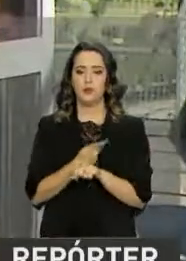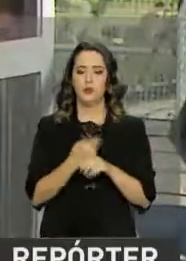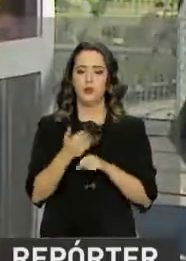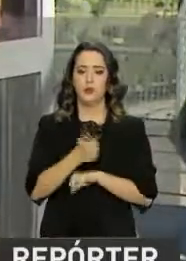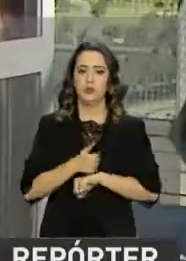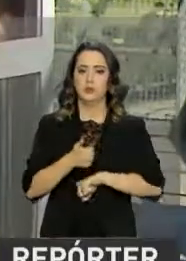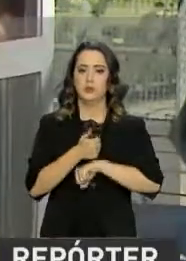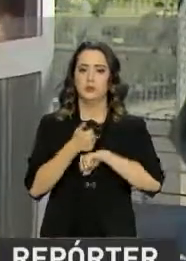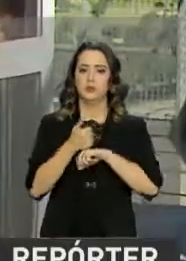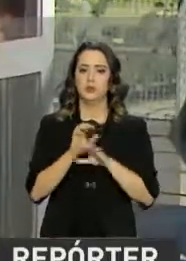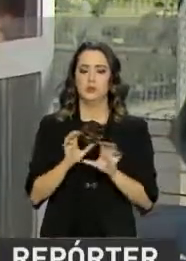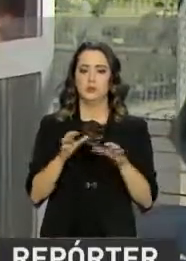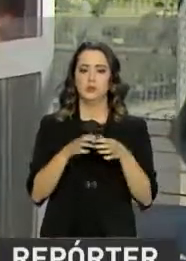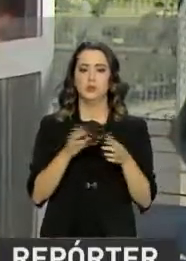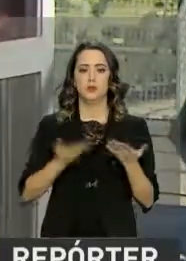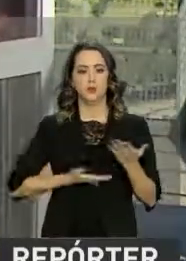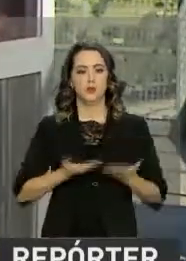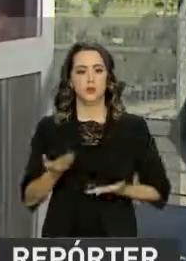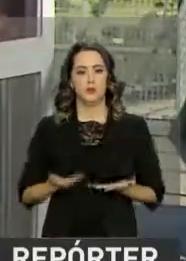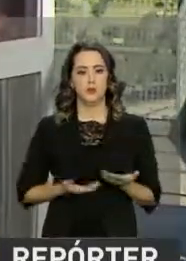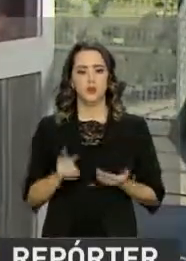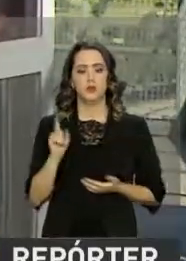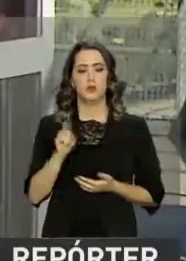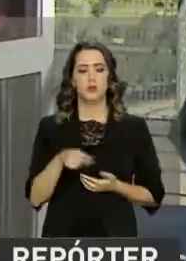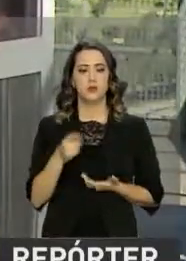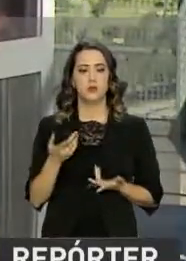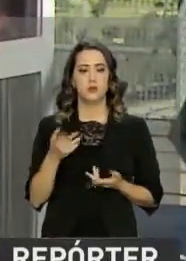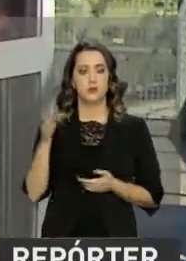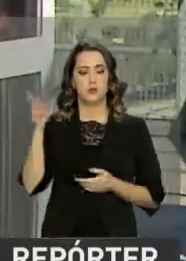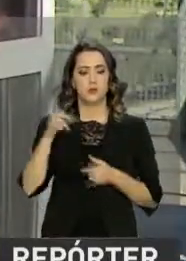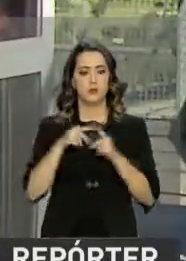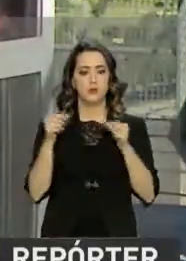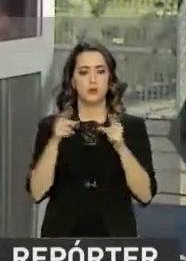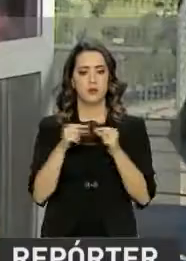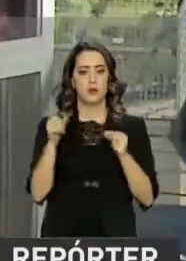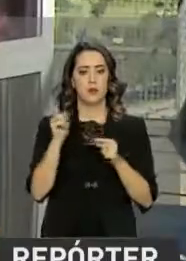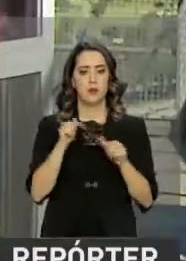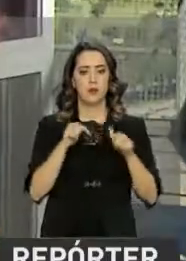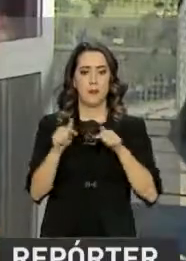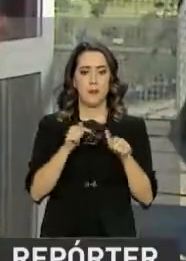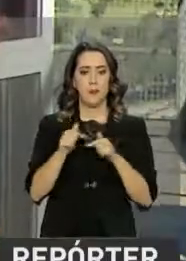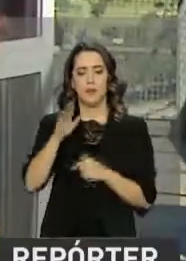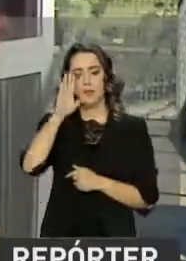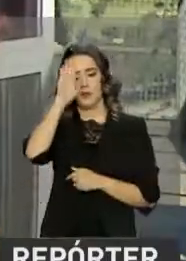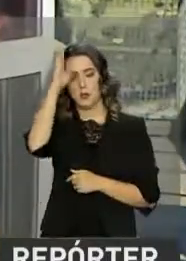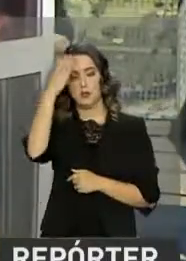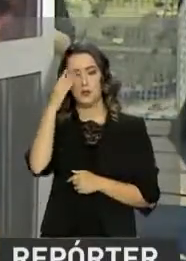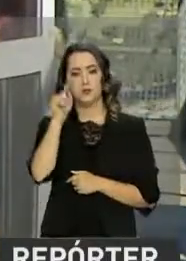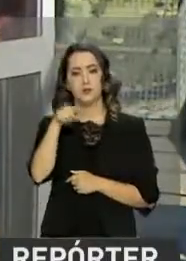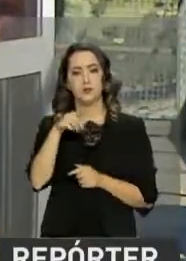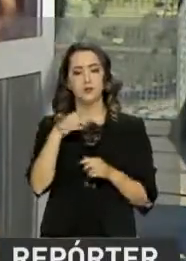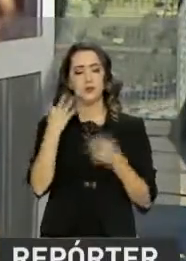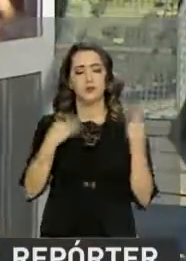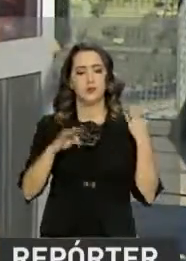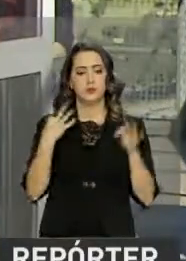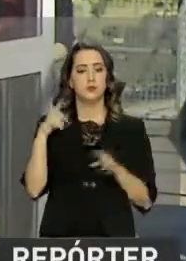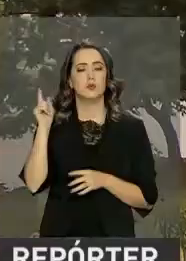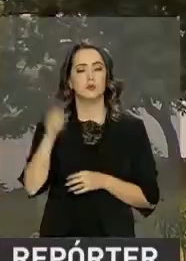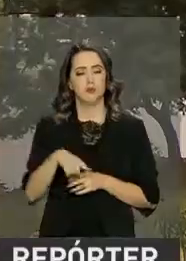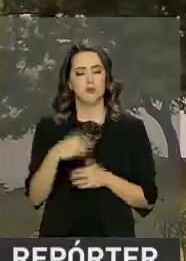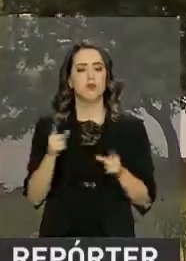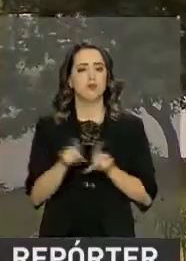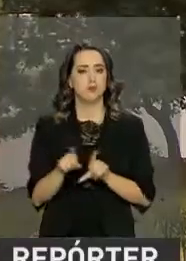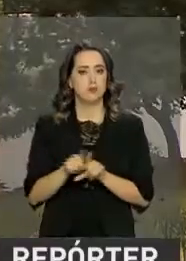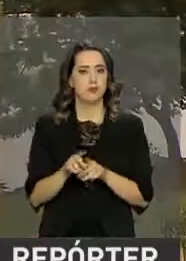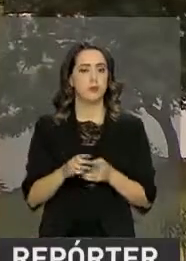profissão. O setor de serviços, no caso de Brasília, é a atividade principal. E o turismo é uma delas, né?